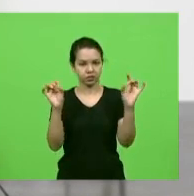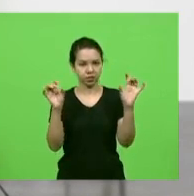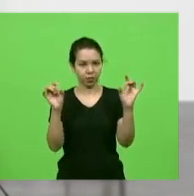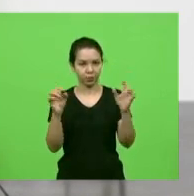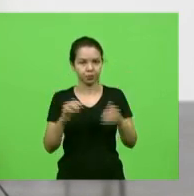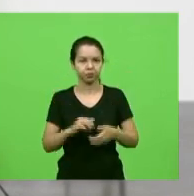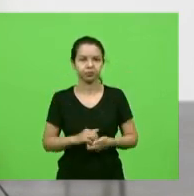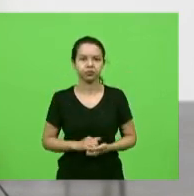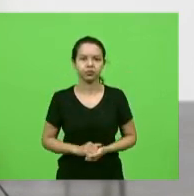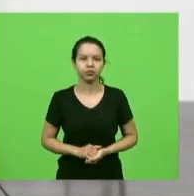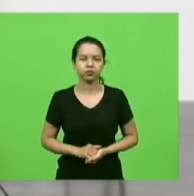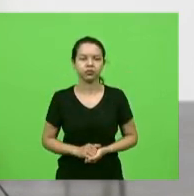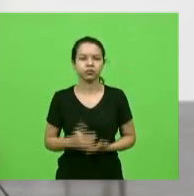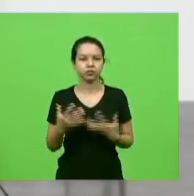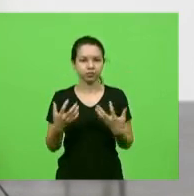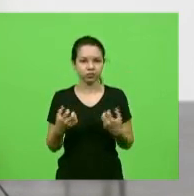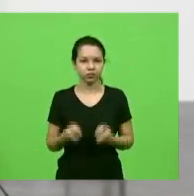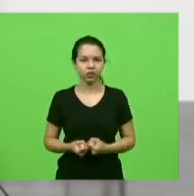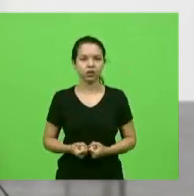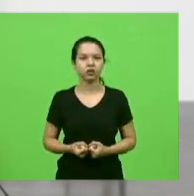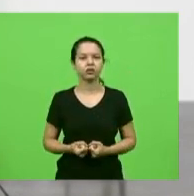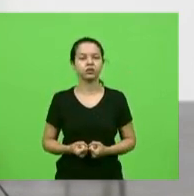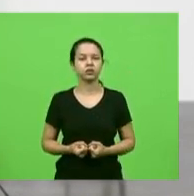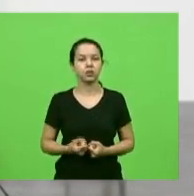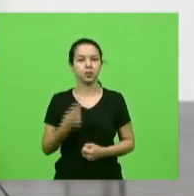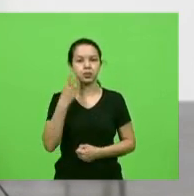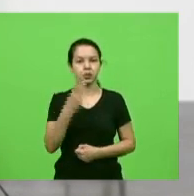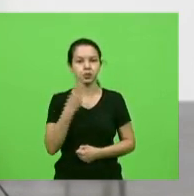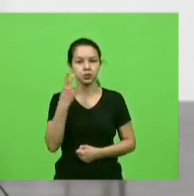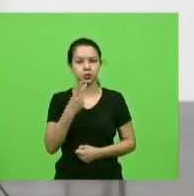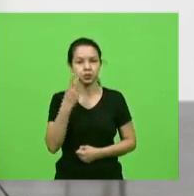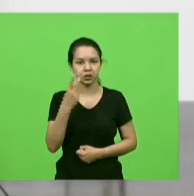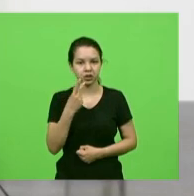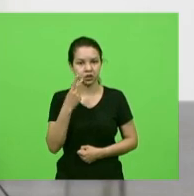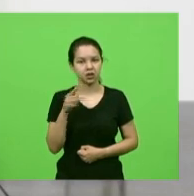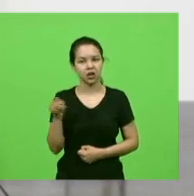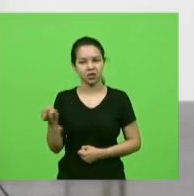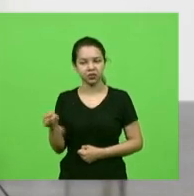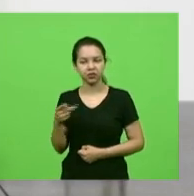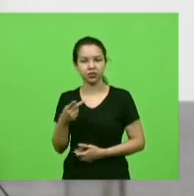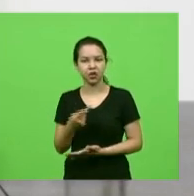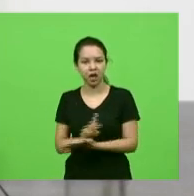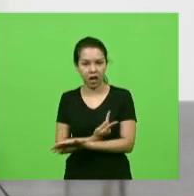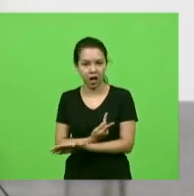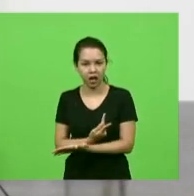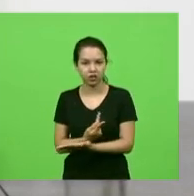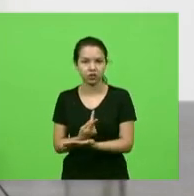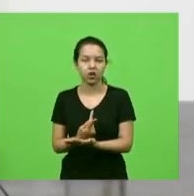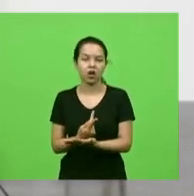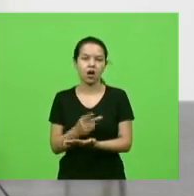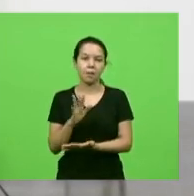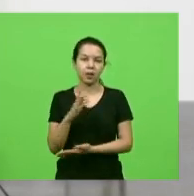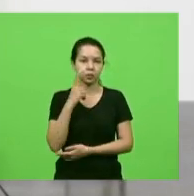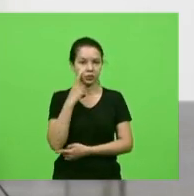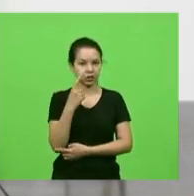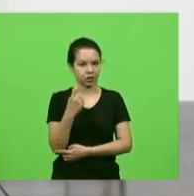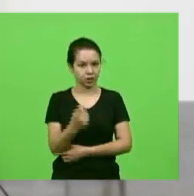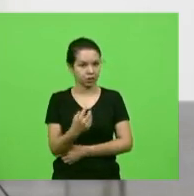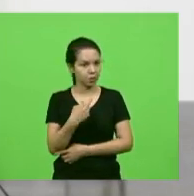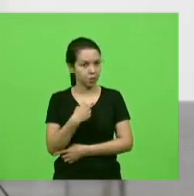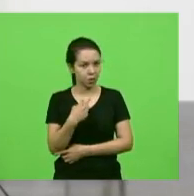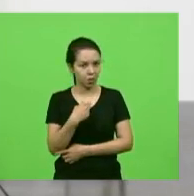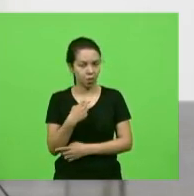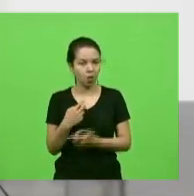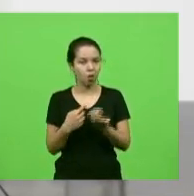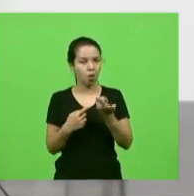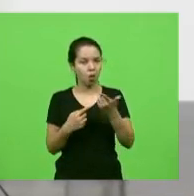que tanto enfatiza o peticionante, o interesse do postulante não poderia ser de outra ordem que não político